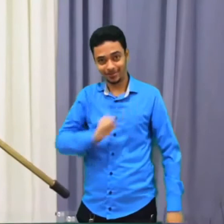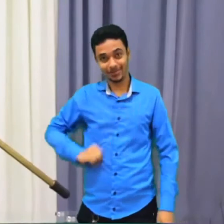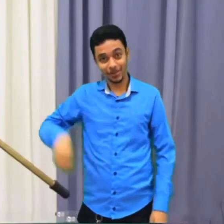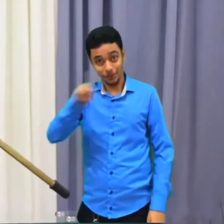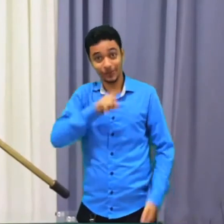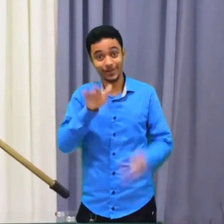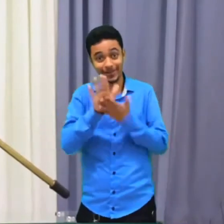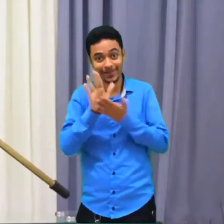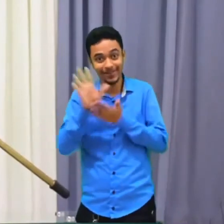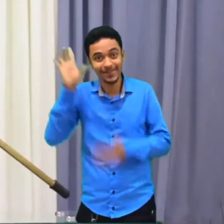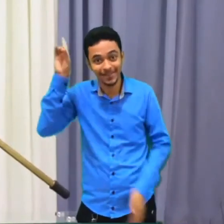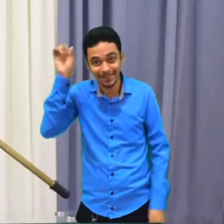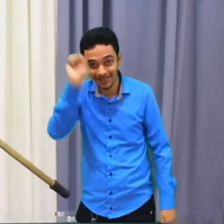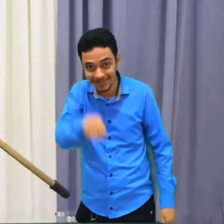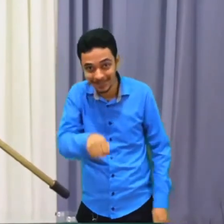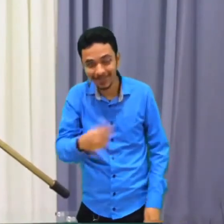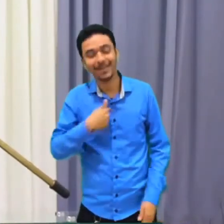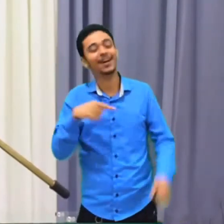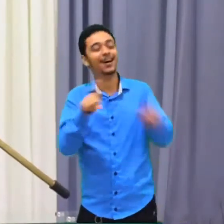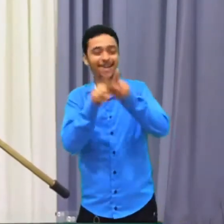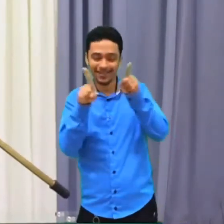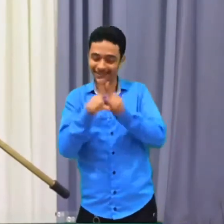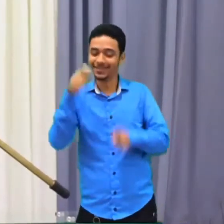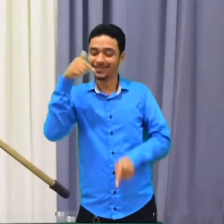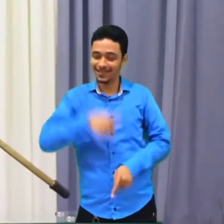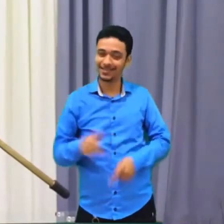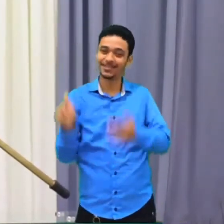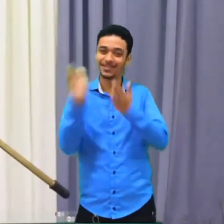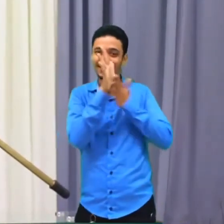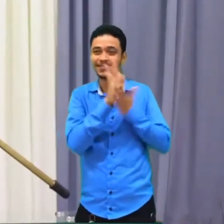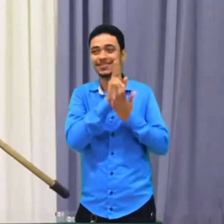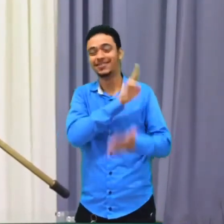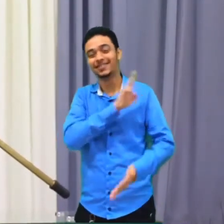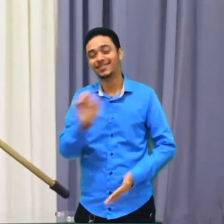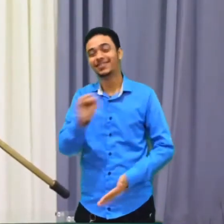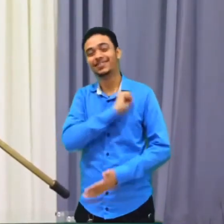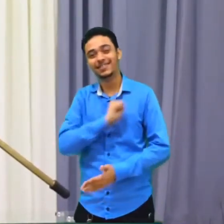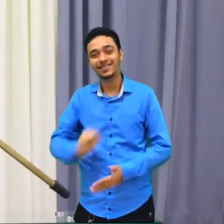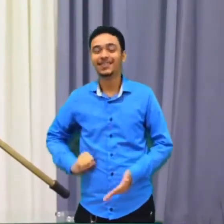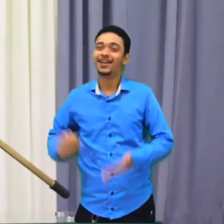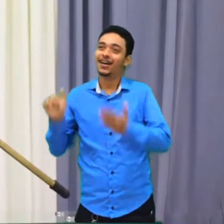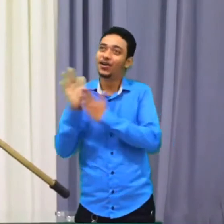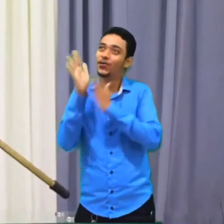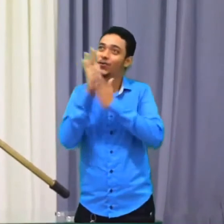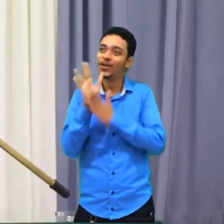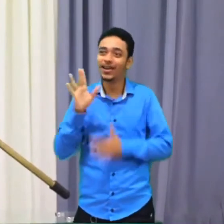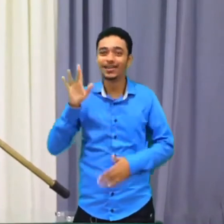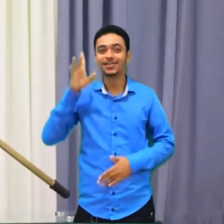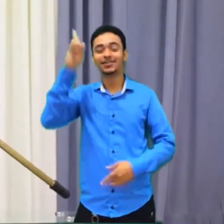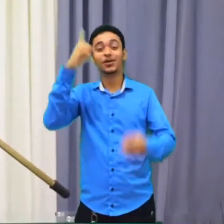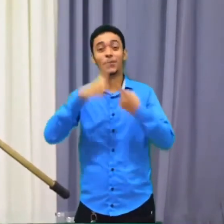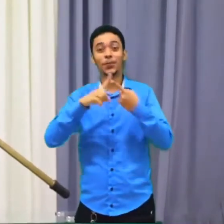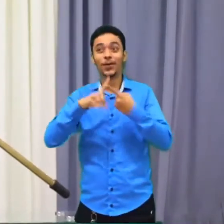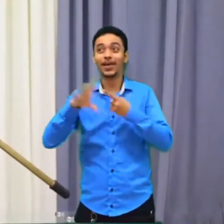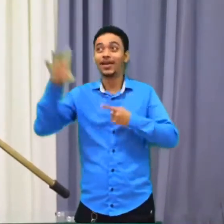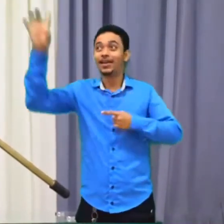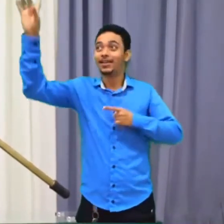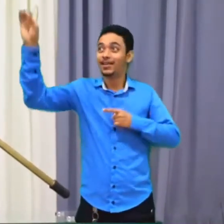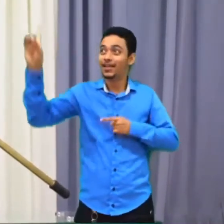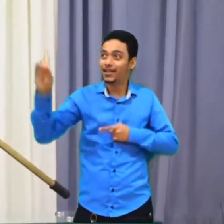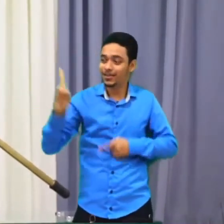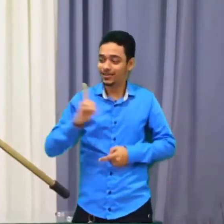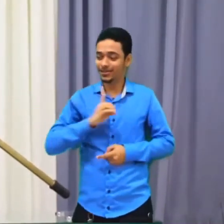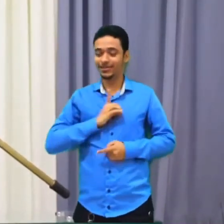aí glorificando a Deus, eu também estou aqui bendizendo o nome do Senhor, louvando a Ele, porque Ele habita em mim,